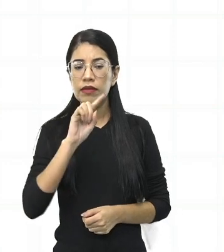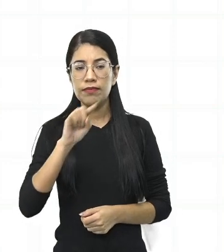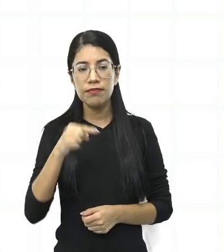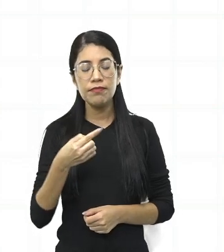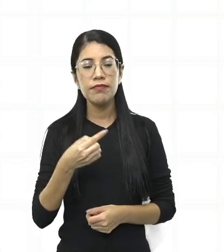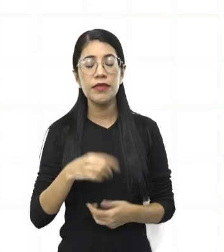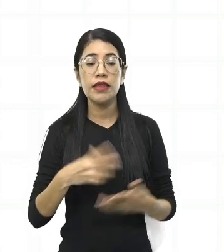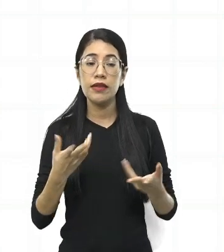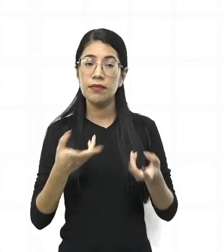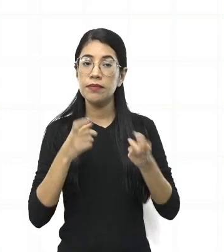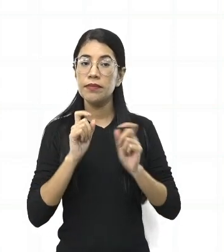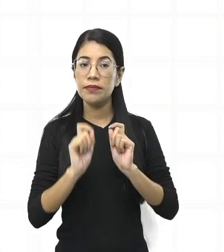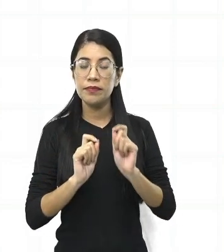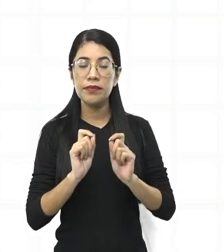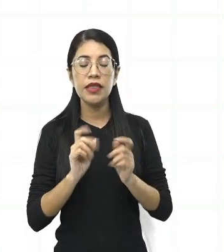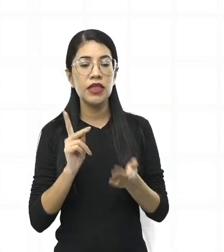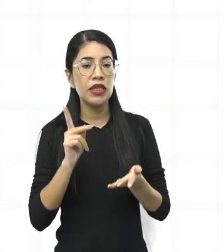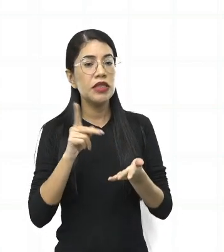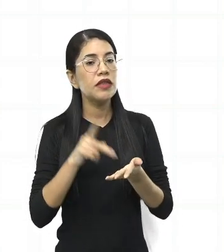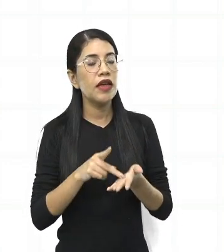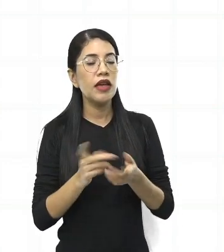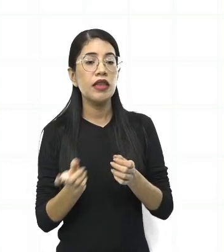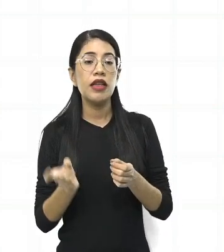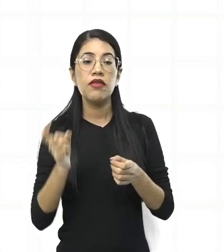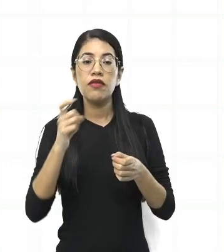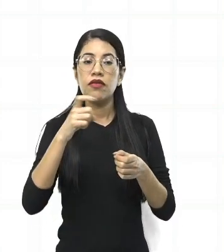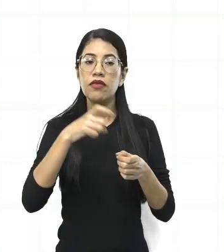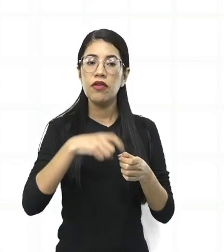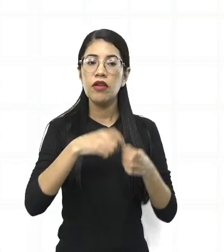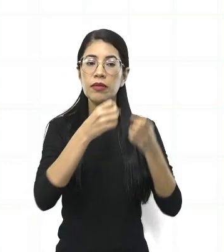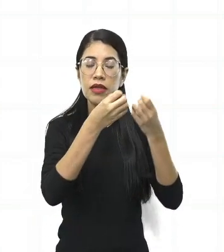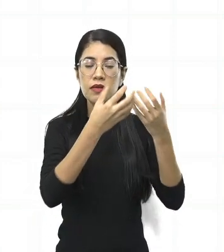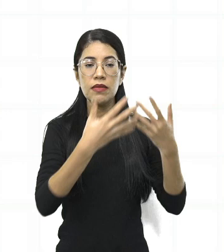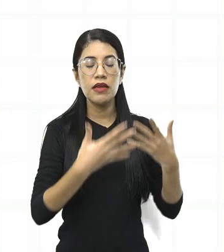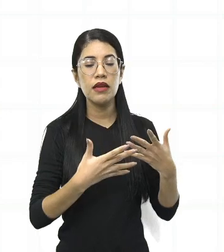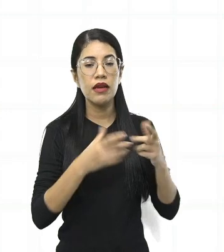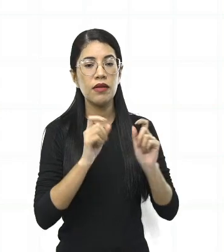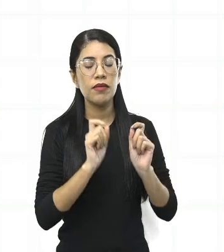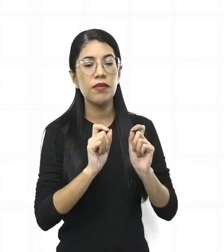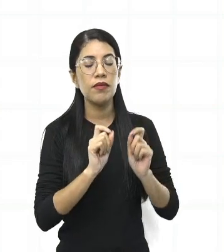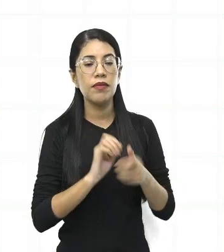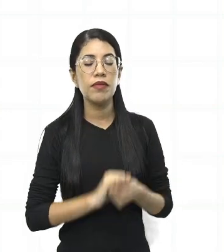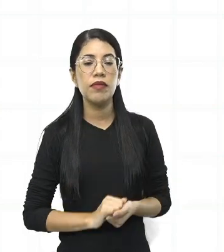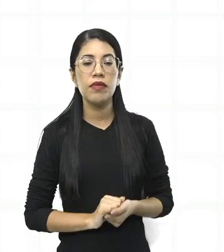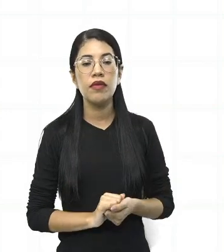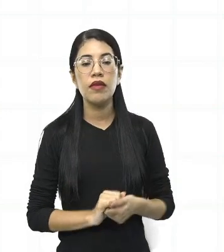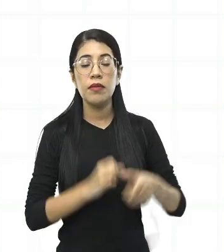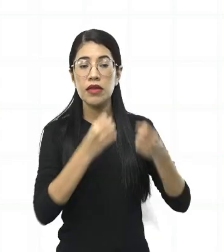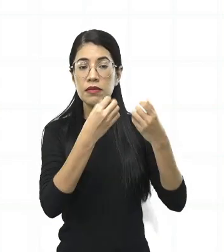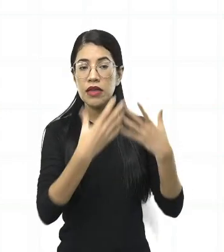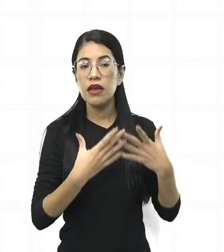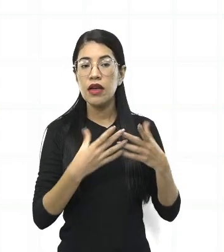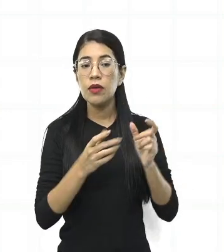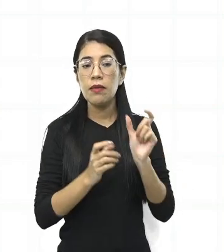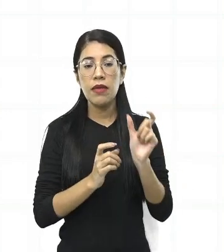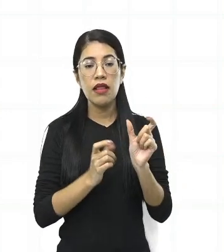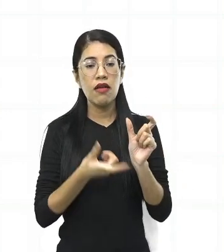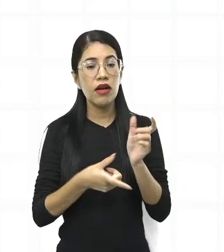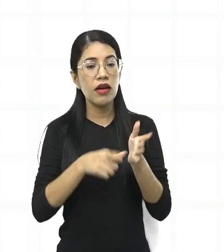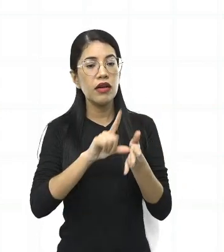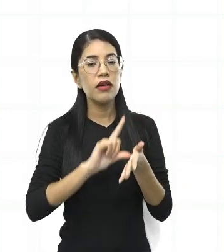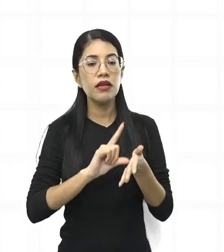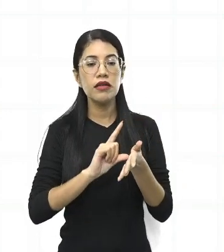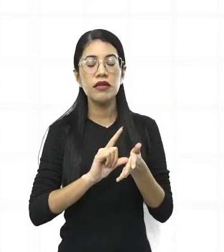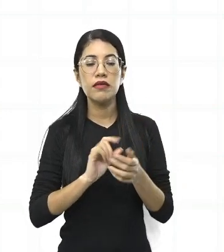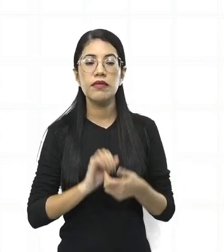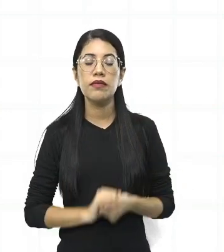vejam que ele realmente, né, está retomando ali, está falando, perdão, né? Ele explica um termo anterior,